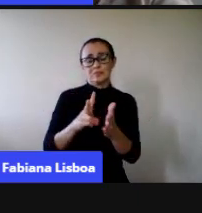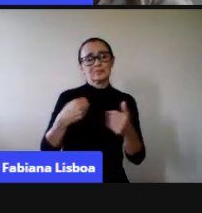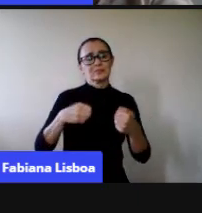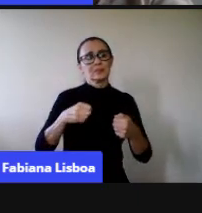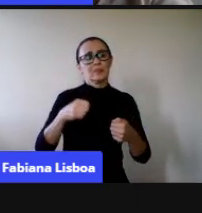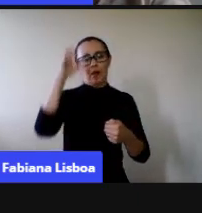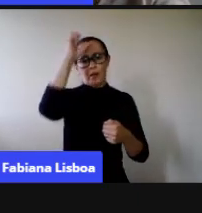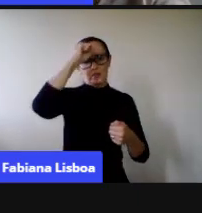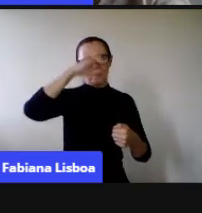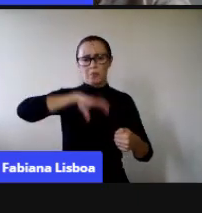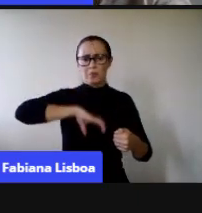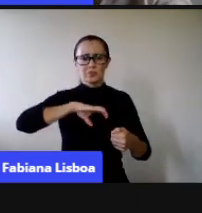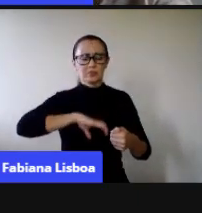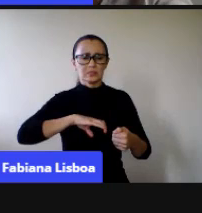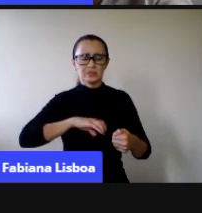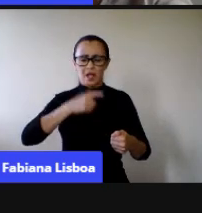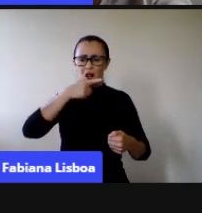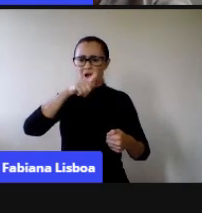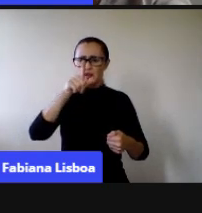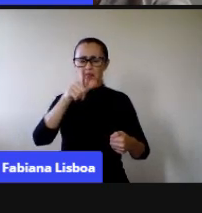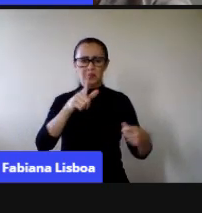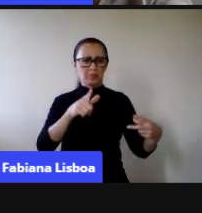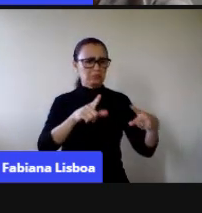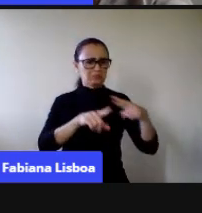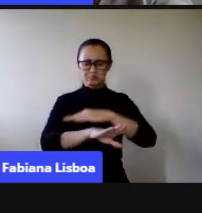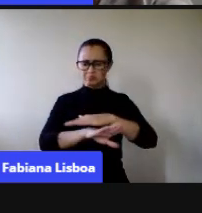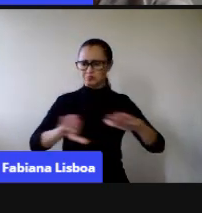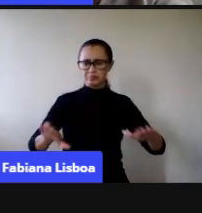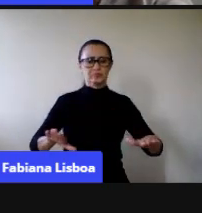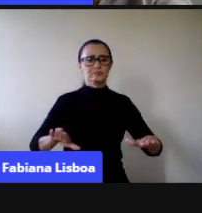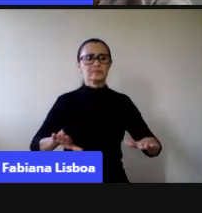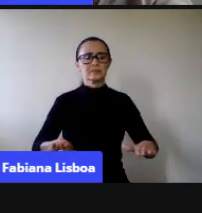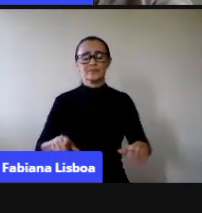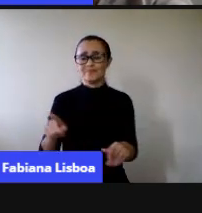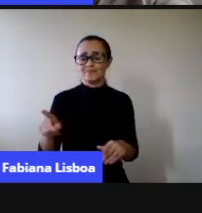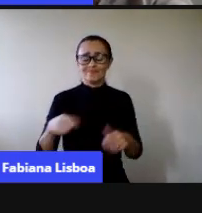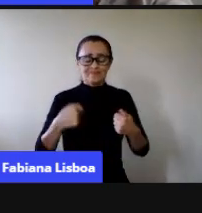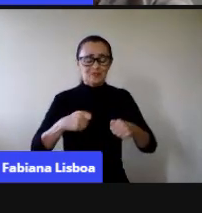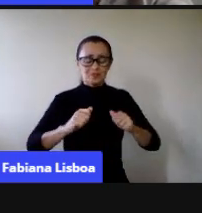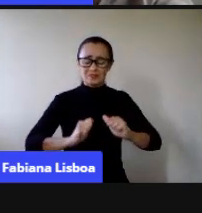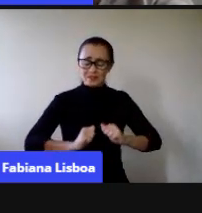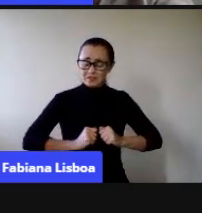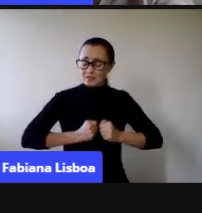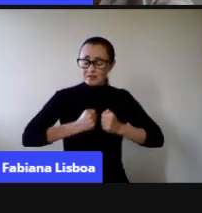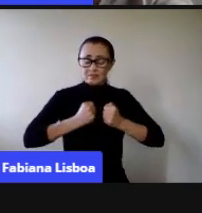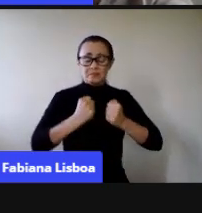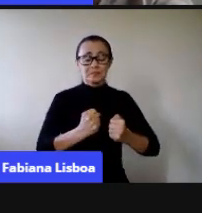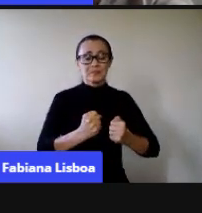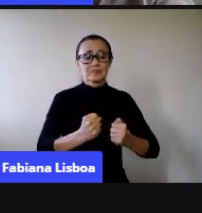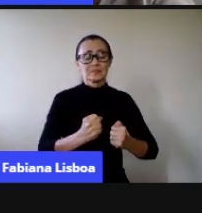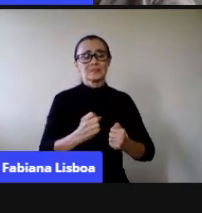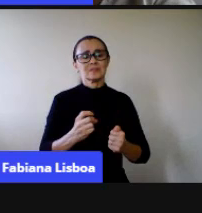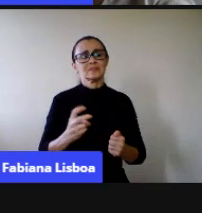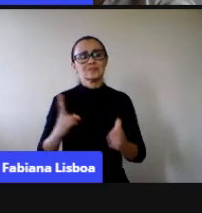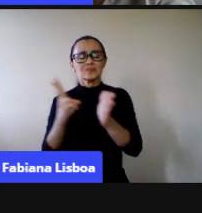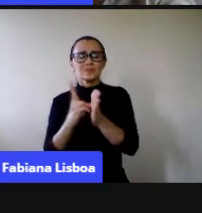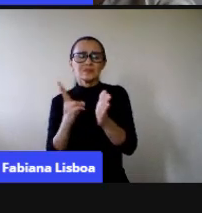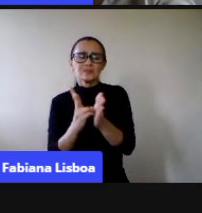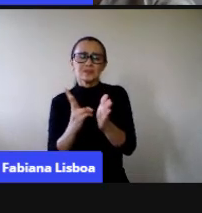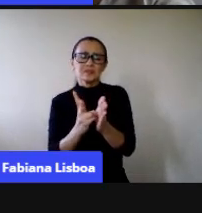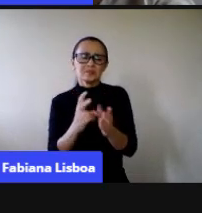línguas eram negadas, foi feito um esforço muito grande de integração dos povos indígenas à sociedade